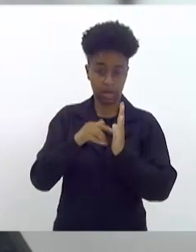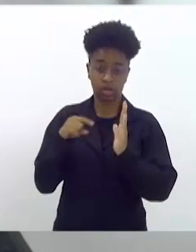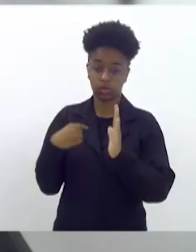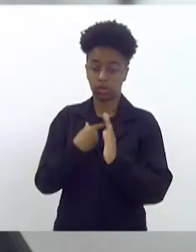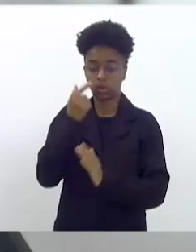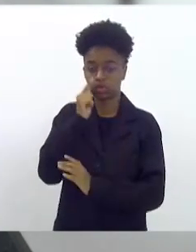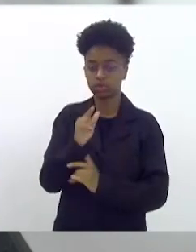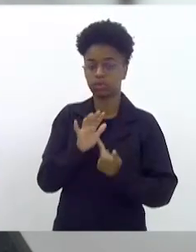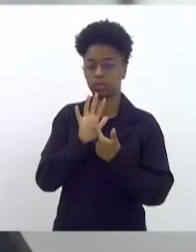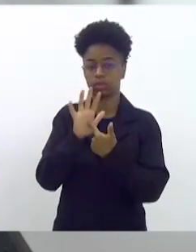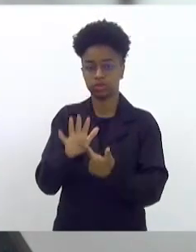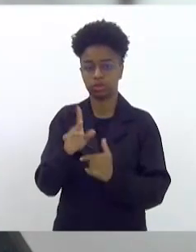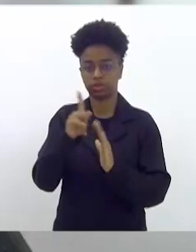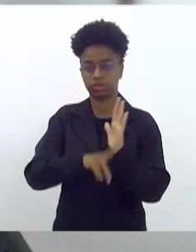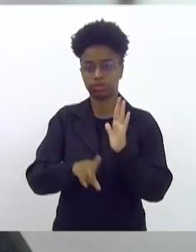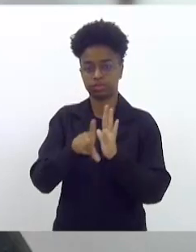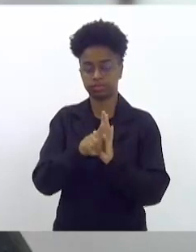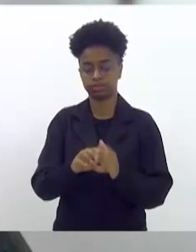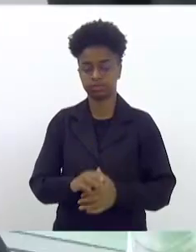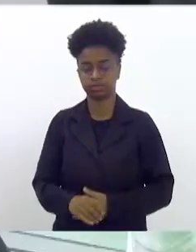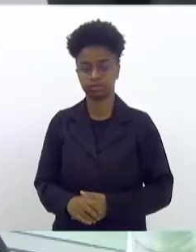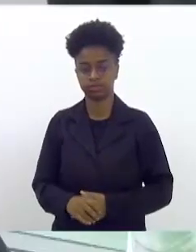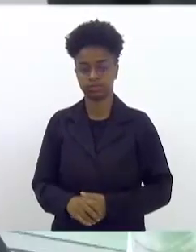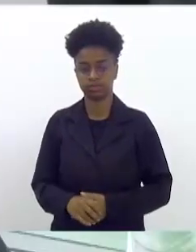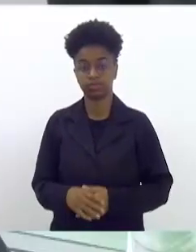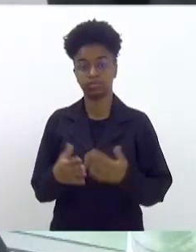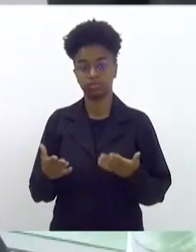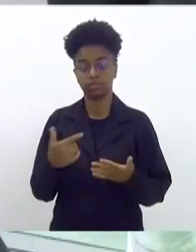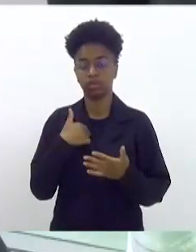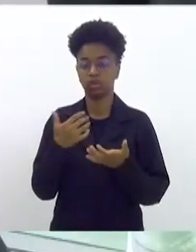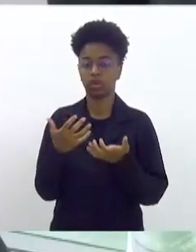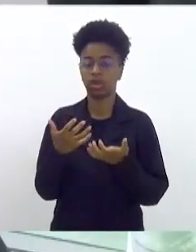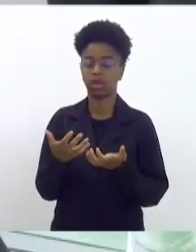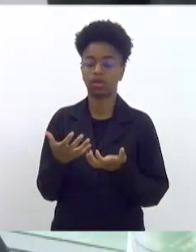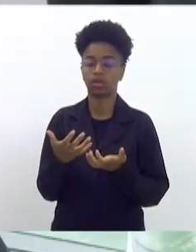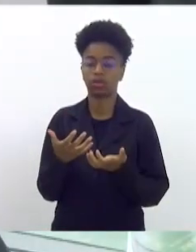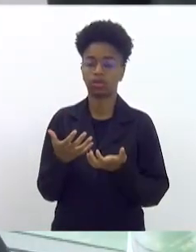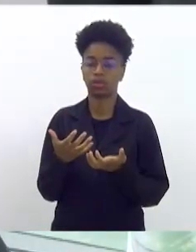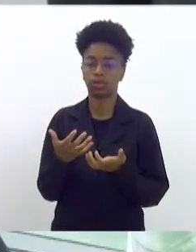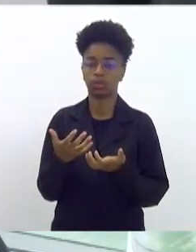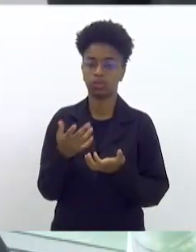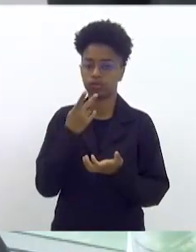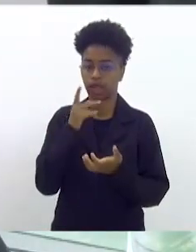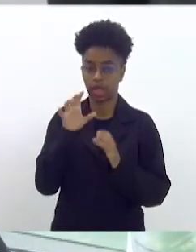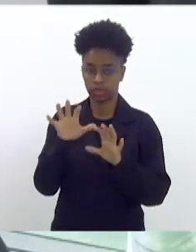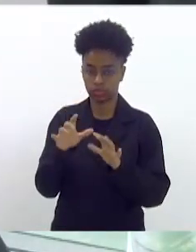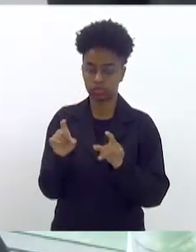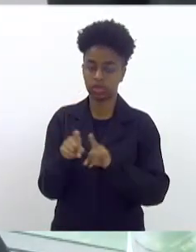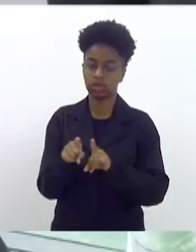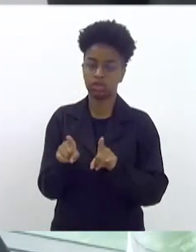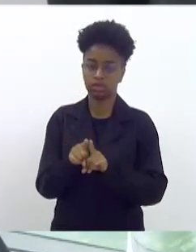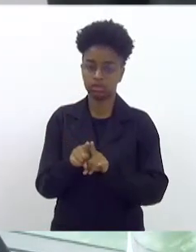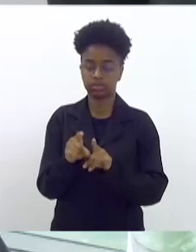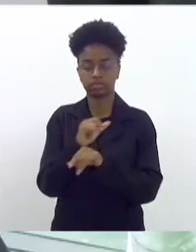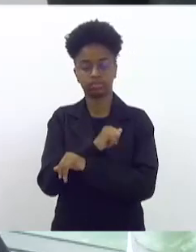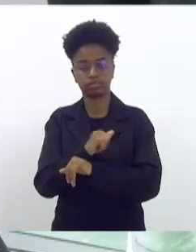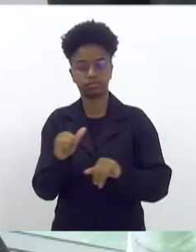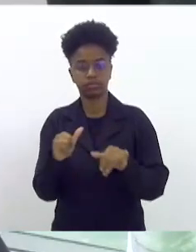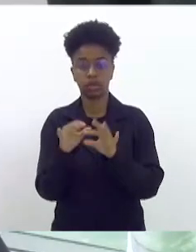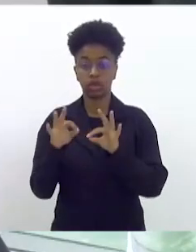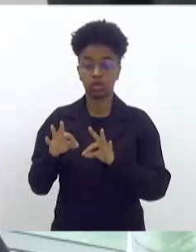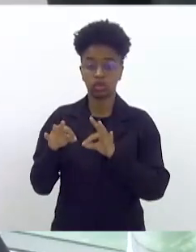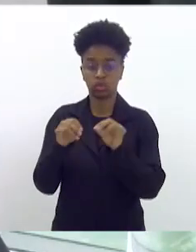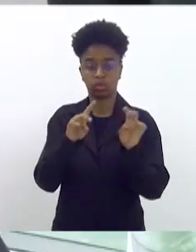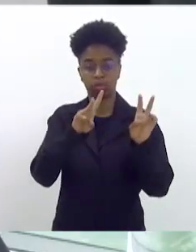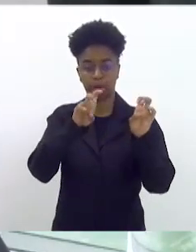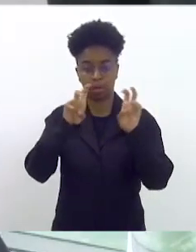apresentando aí o projeto de lei. Então, queria submeter a isso e dizer que todos os